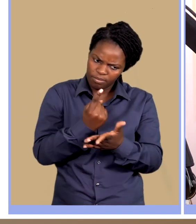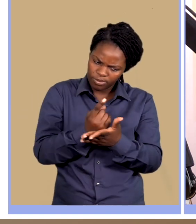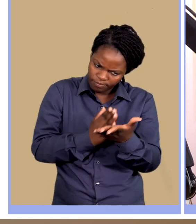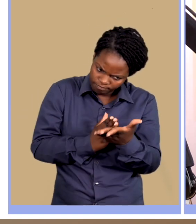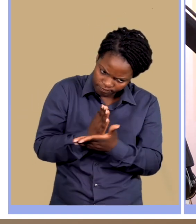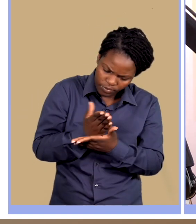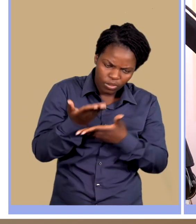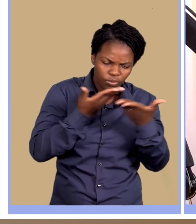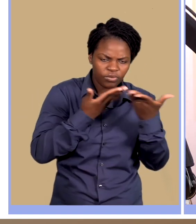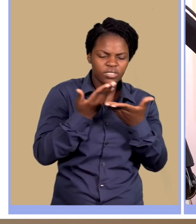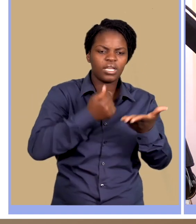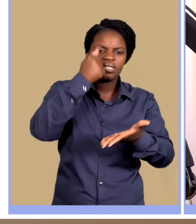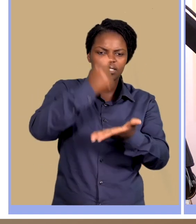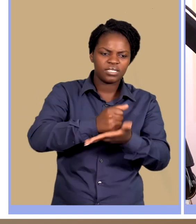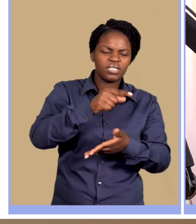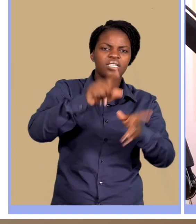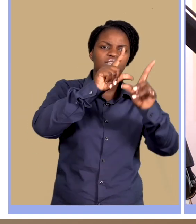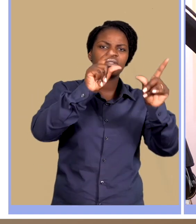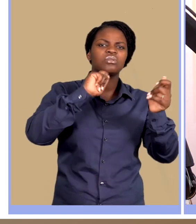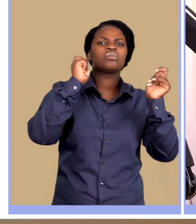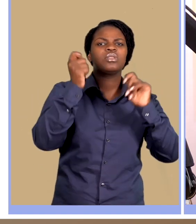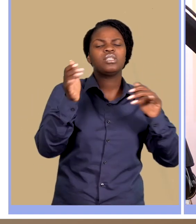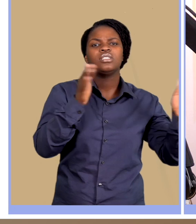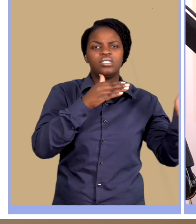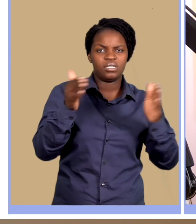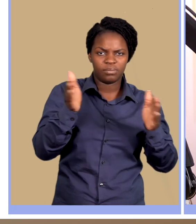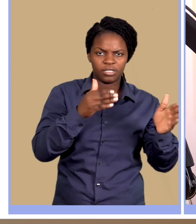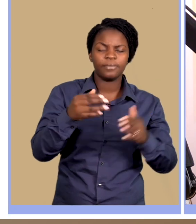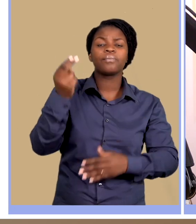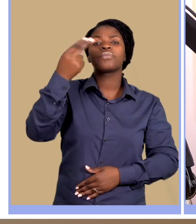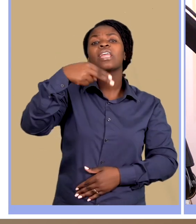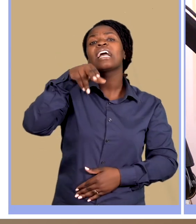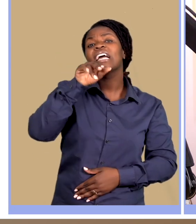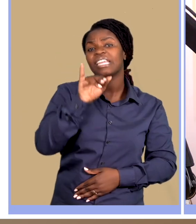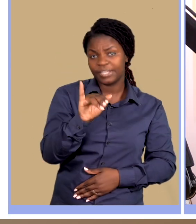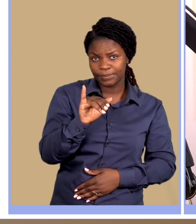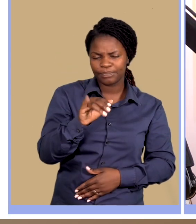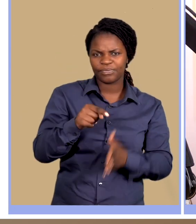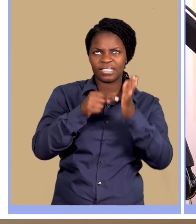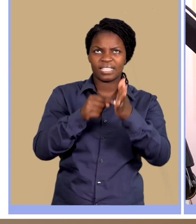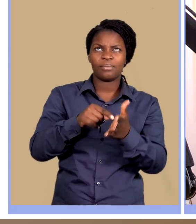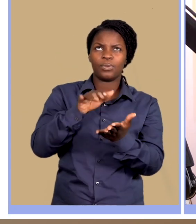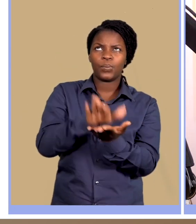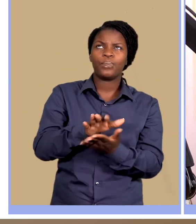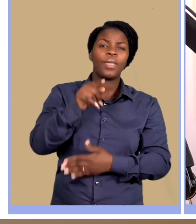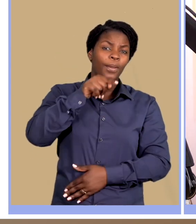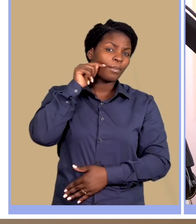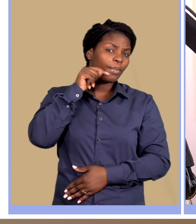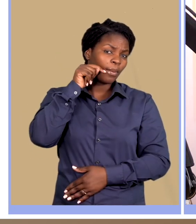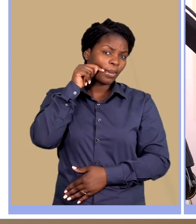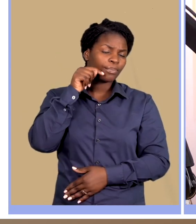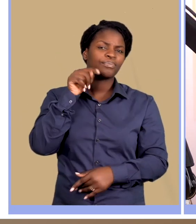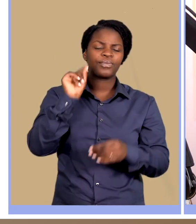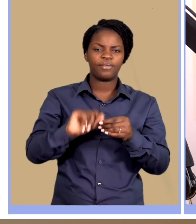mudanças climáticas inclusiva. E a HI, ao nível da província de Cabo Delgado, está a fazer um muito